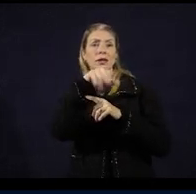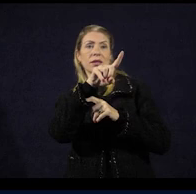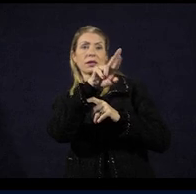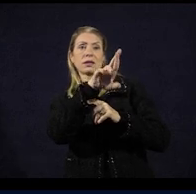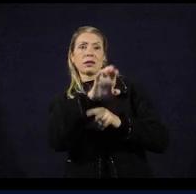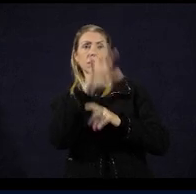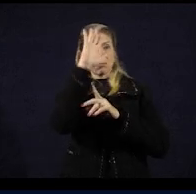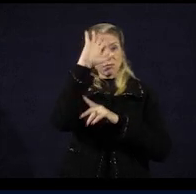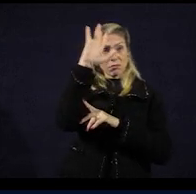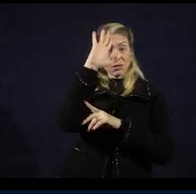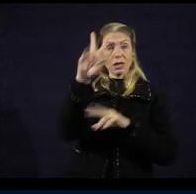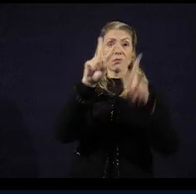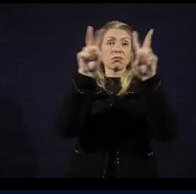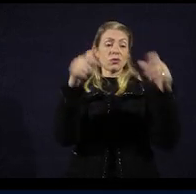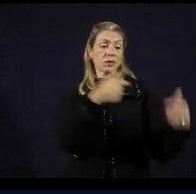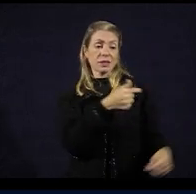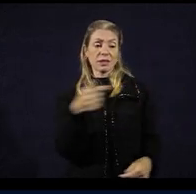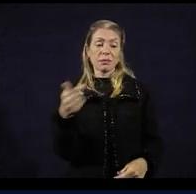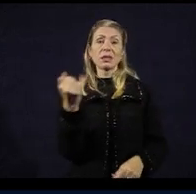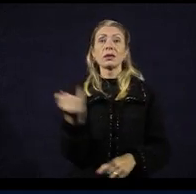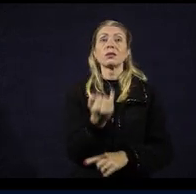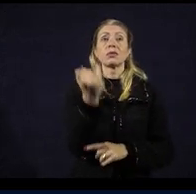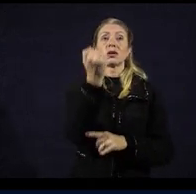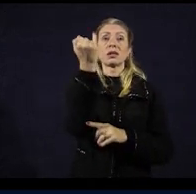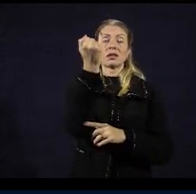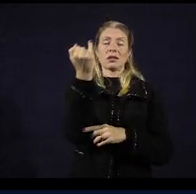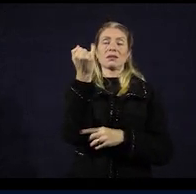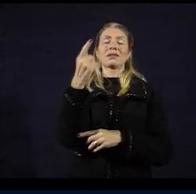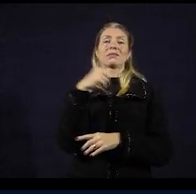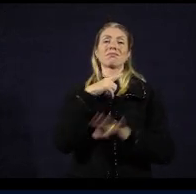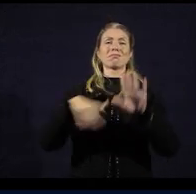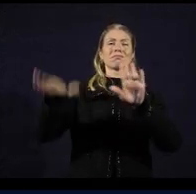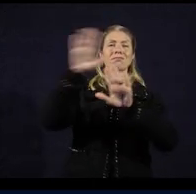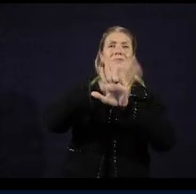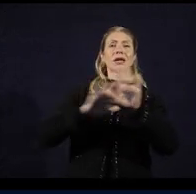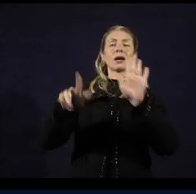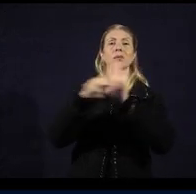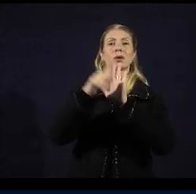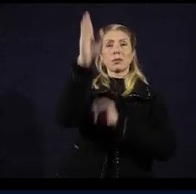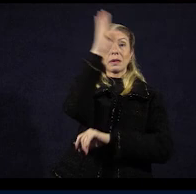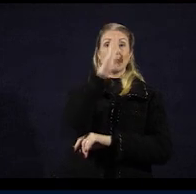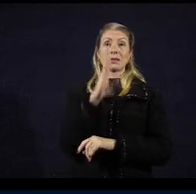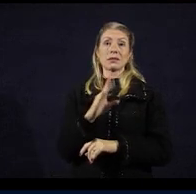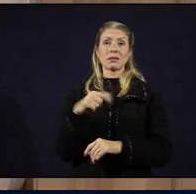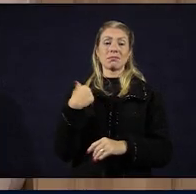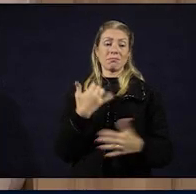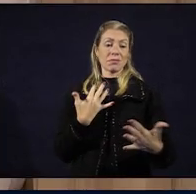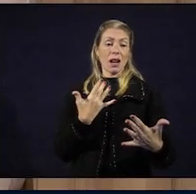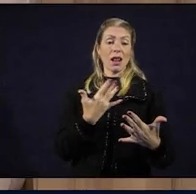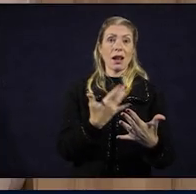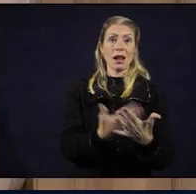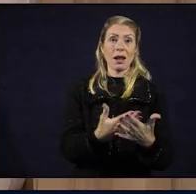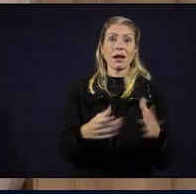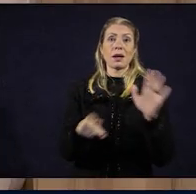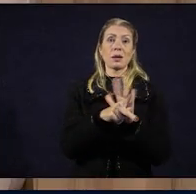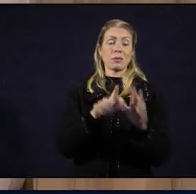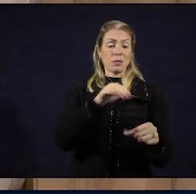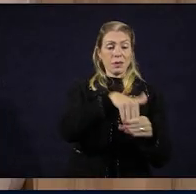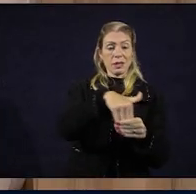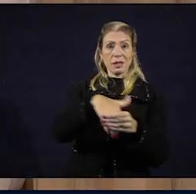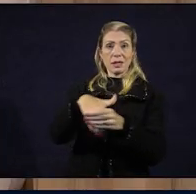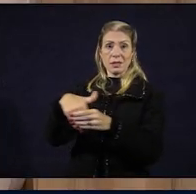pensando numa semana tão importante né para o cenário brasileiro a gente tá aí as vésperas das eleições